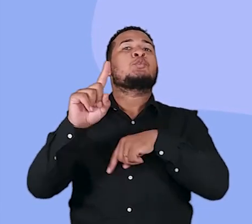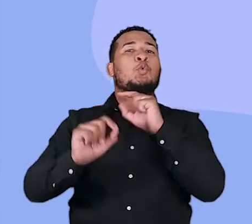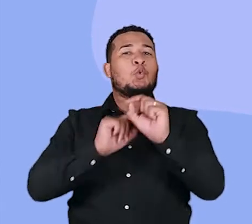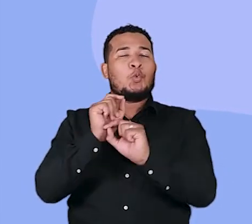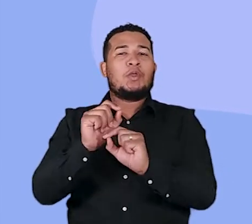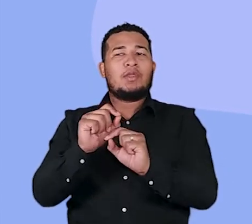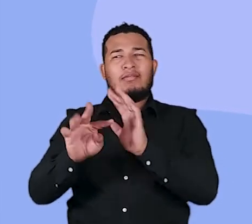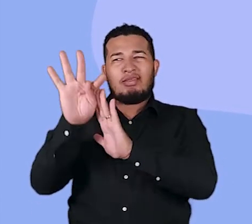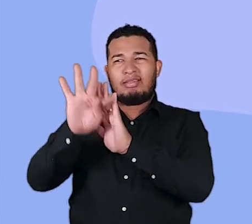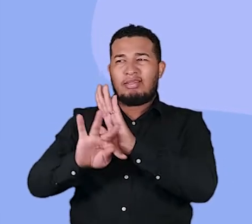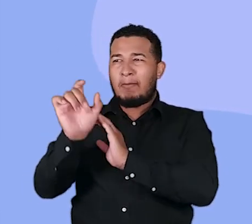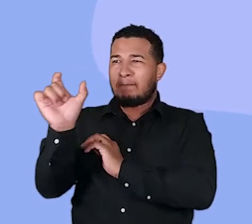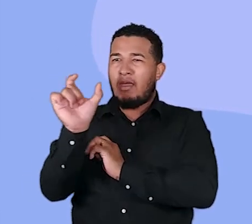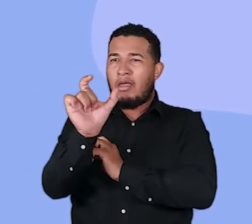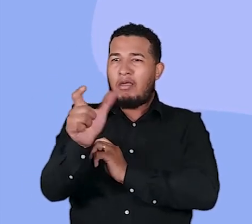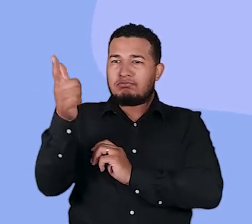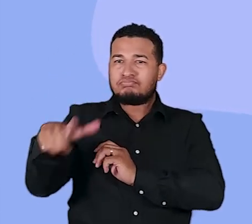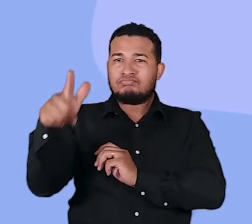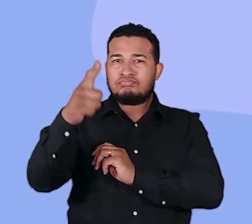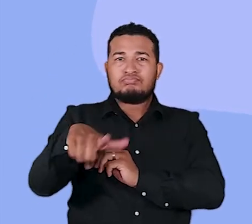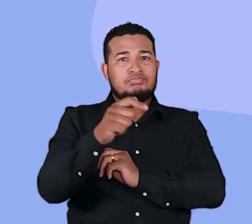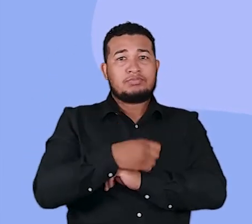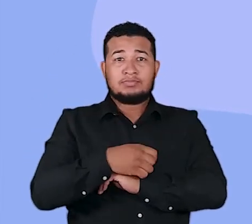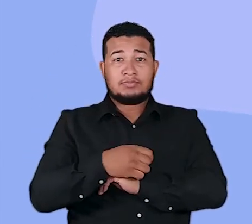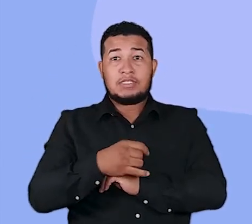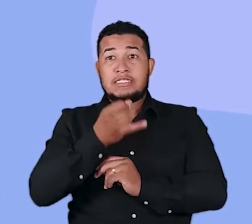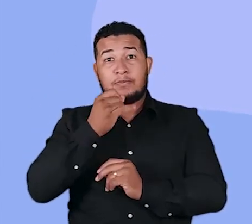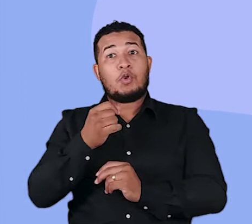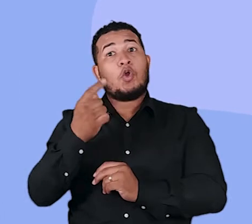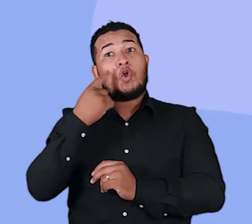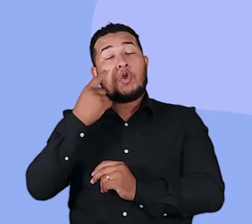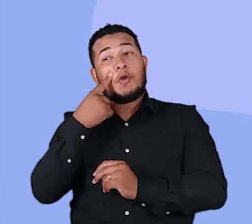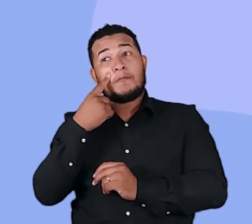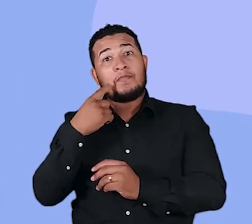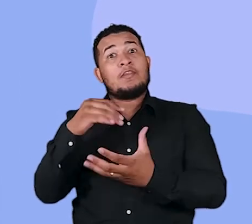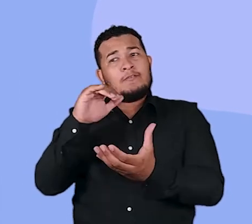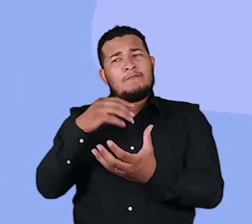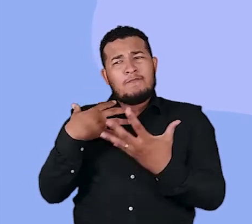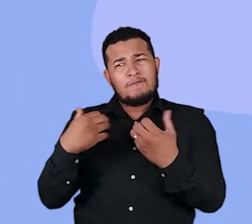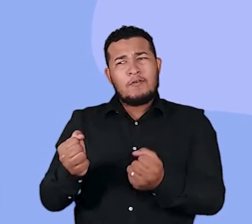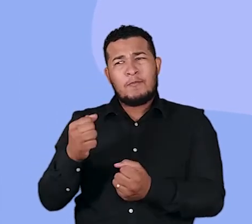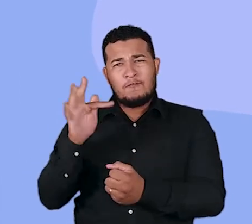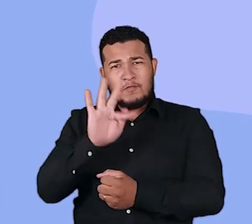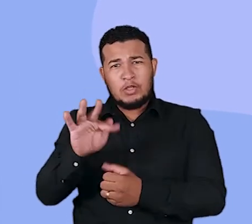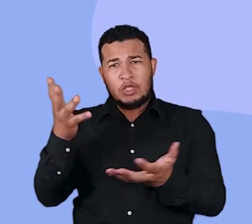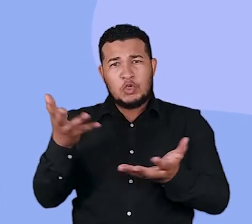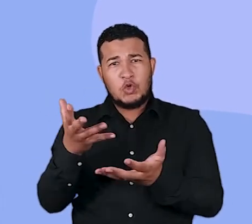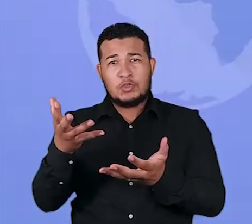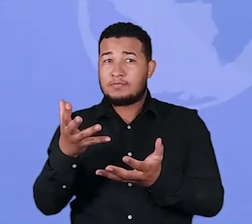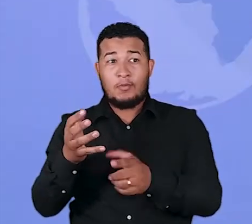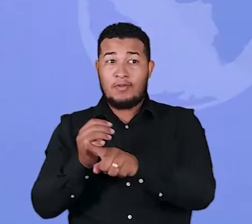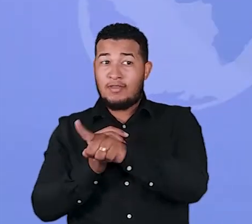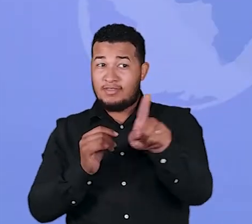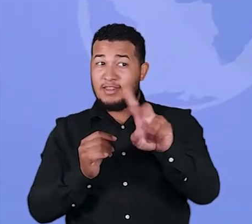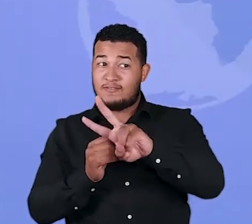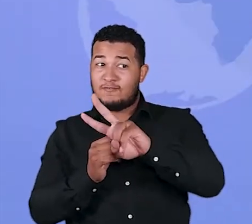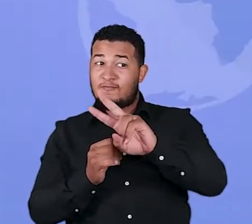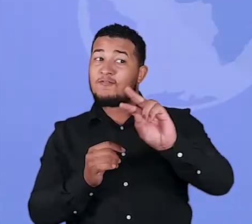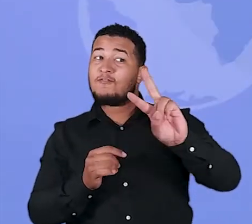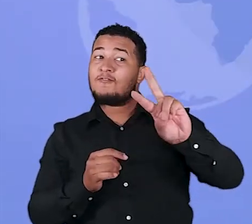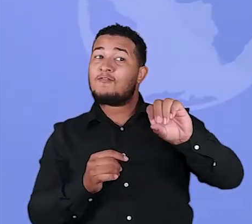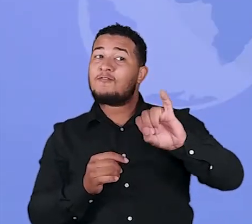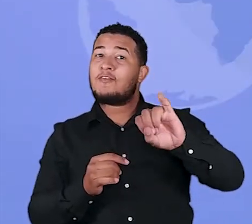texto, muito parecido com o anterior. Vamos à faculdade hoje. Eles irão na próxima semana. Qual que é a diferença